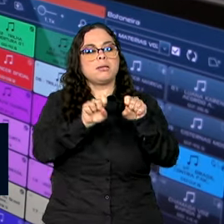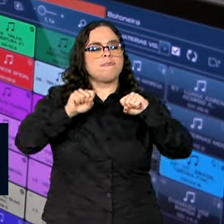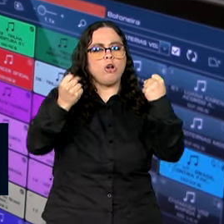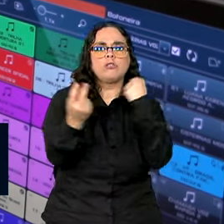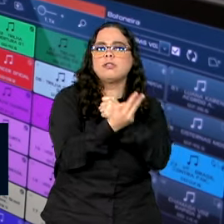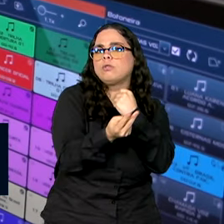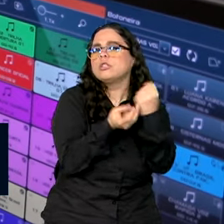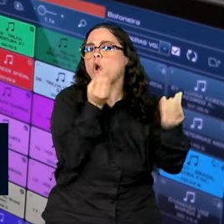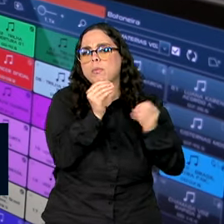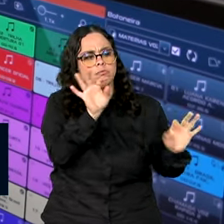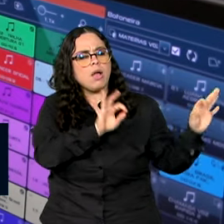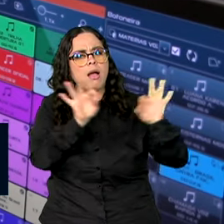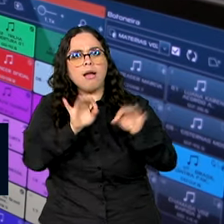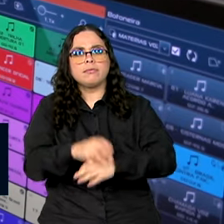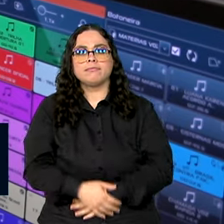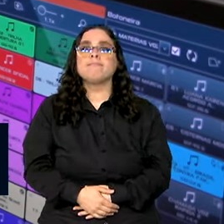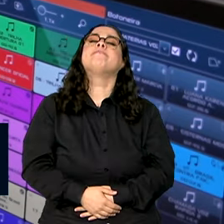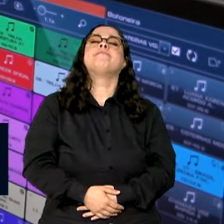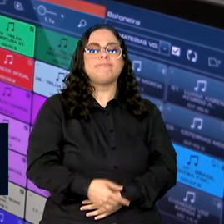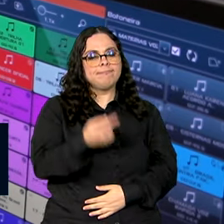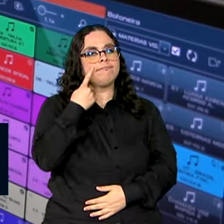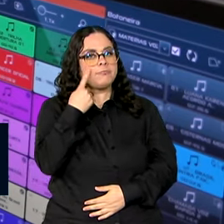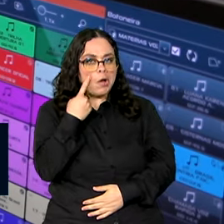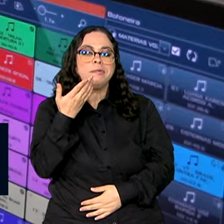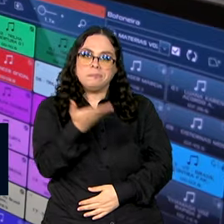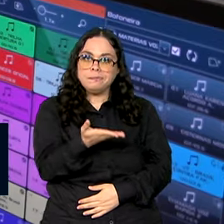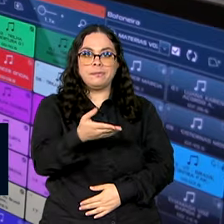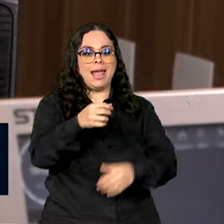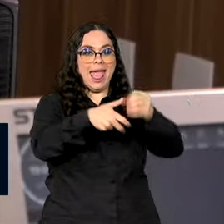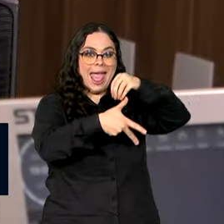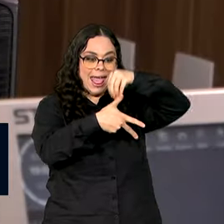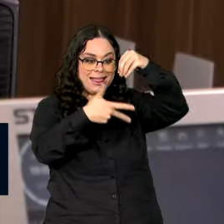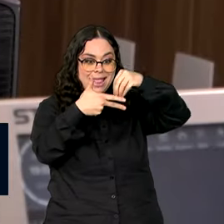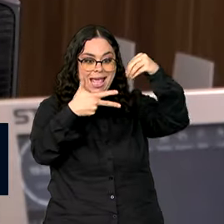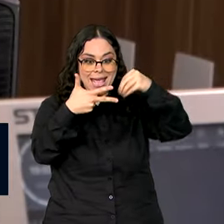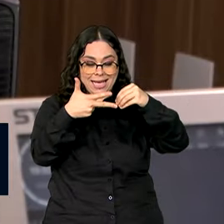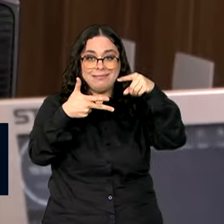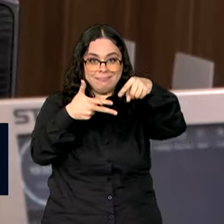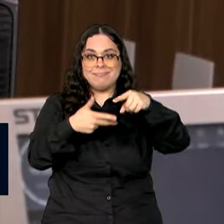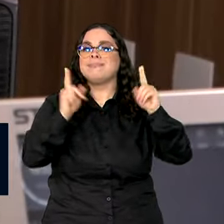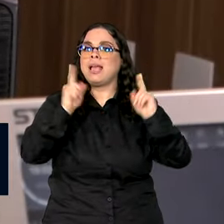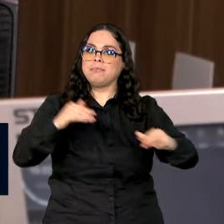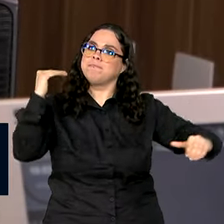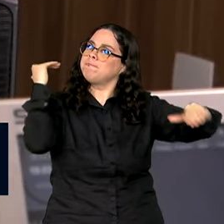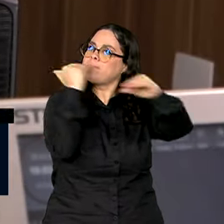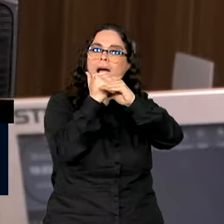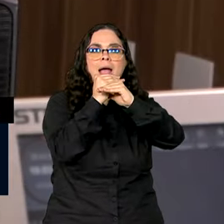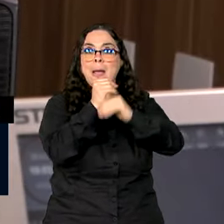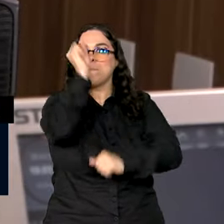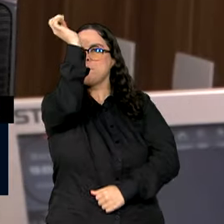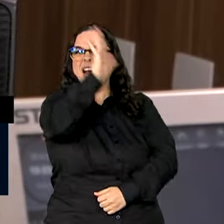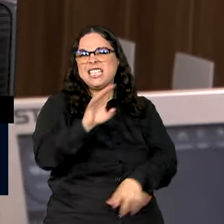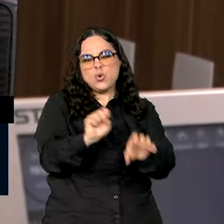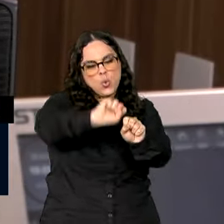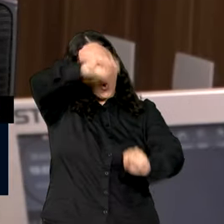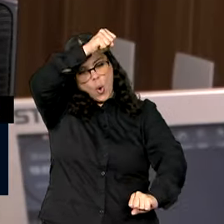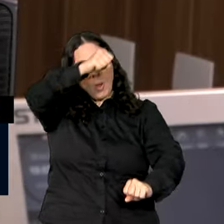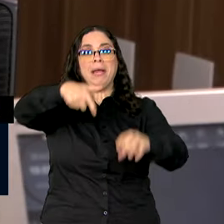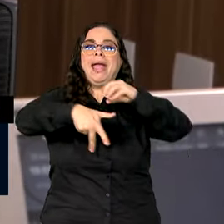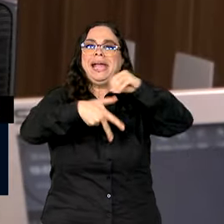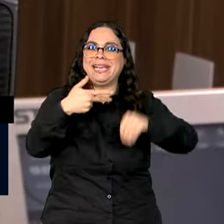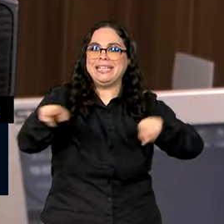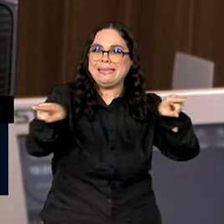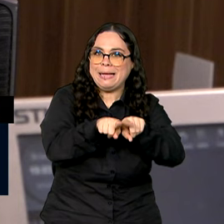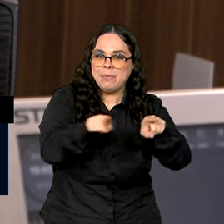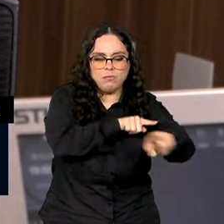segurança Olha o ENEM como você disse é uma operação do tamanho do país é um exame que